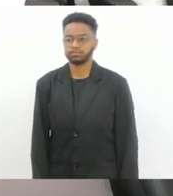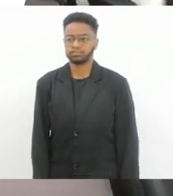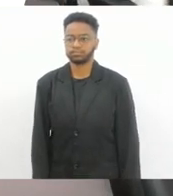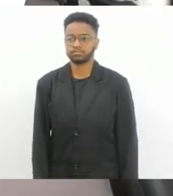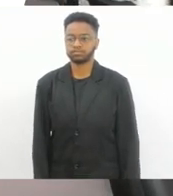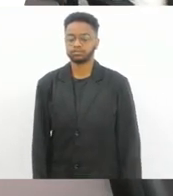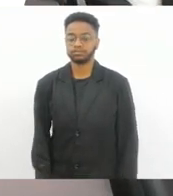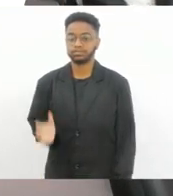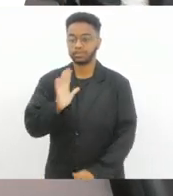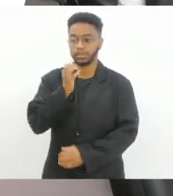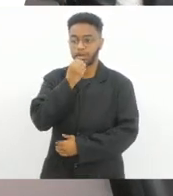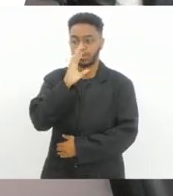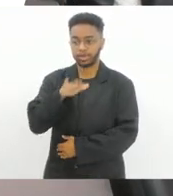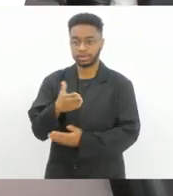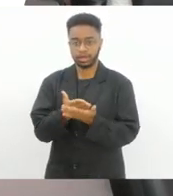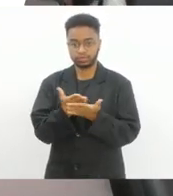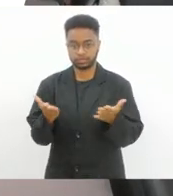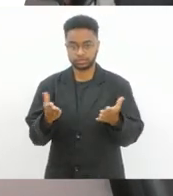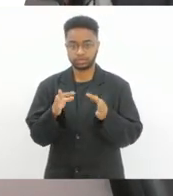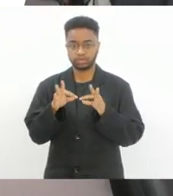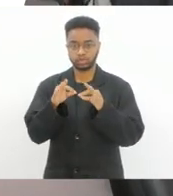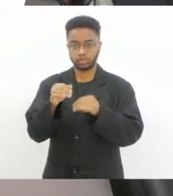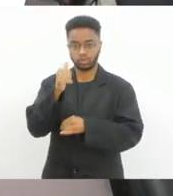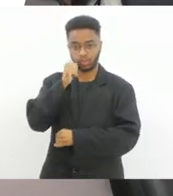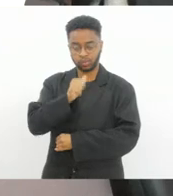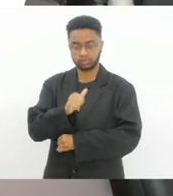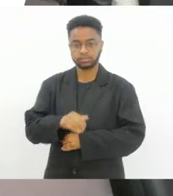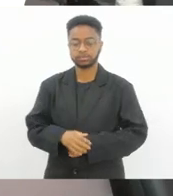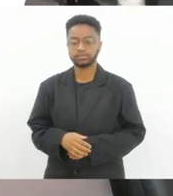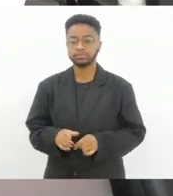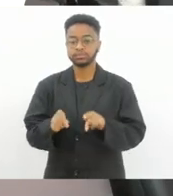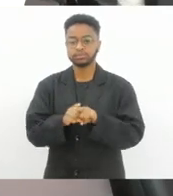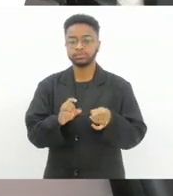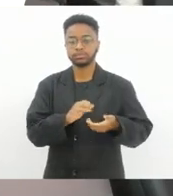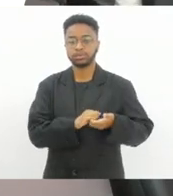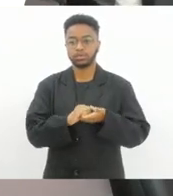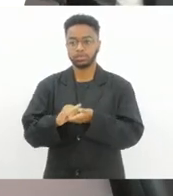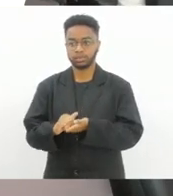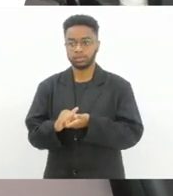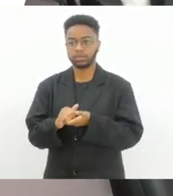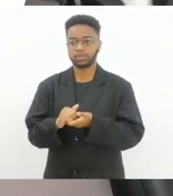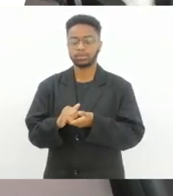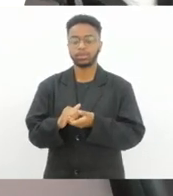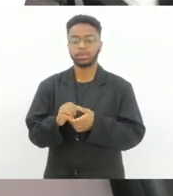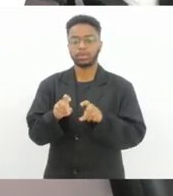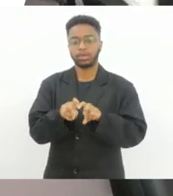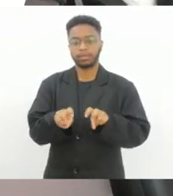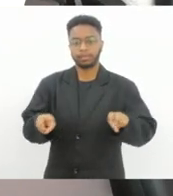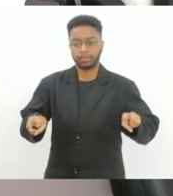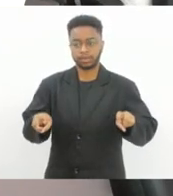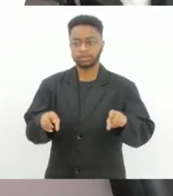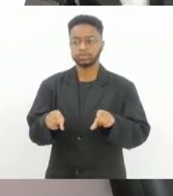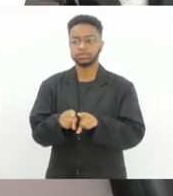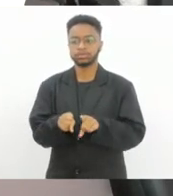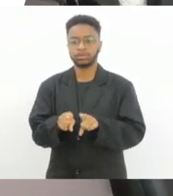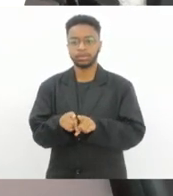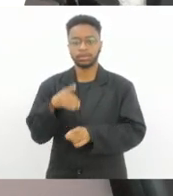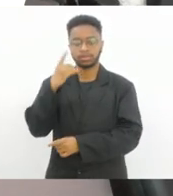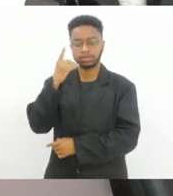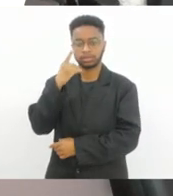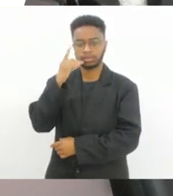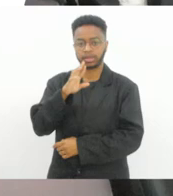Olá. Boa tarde a todas. Só uma saudação também, cumprimentar a mesa, cumprimentar a